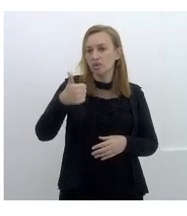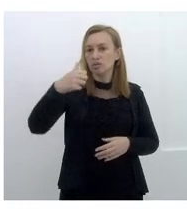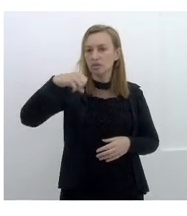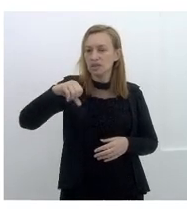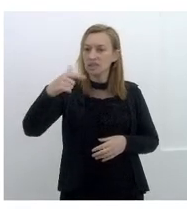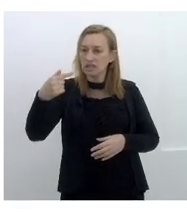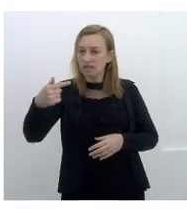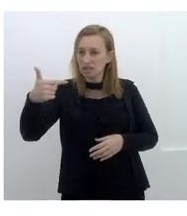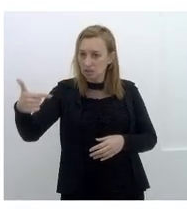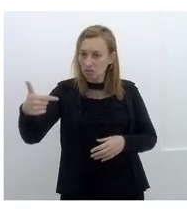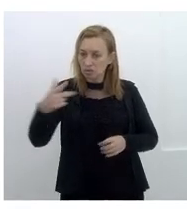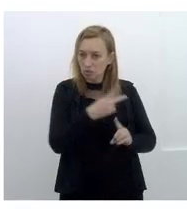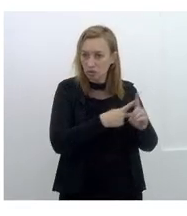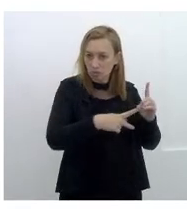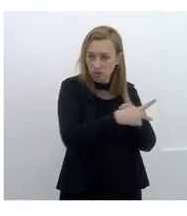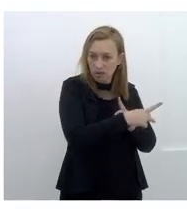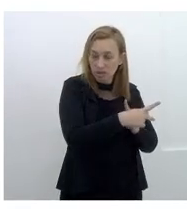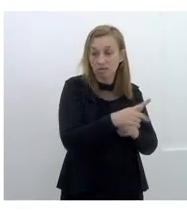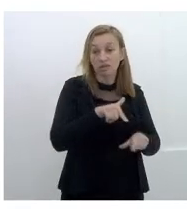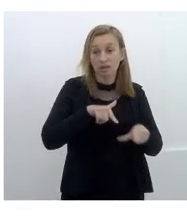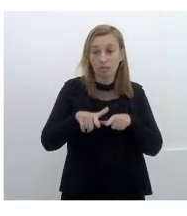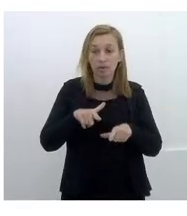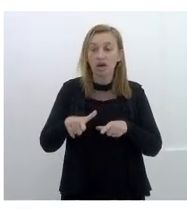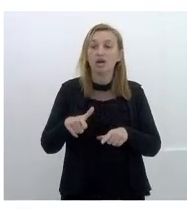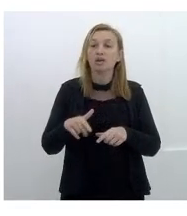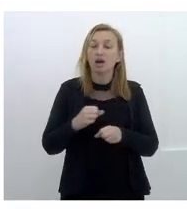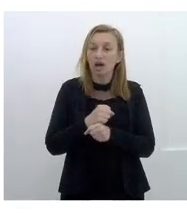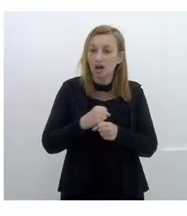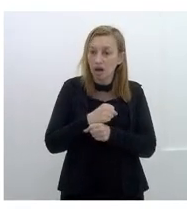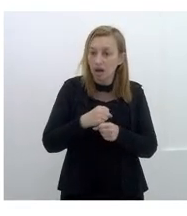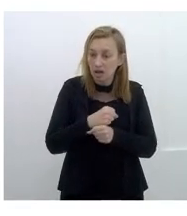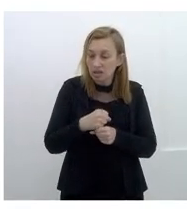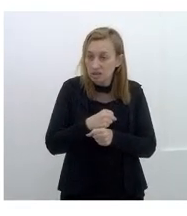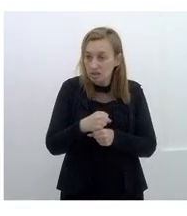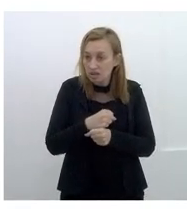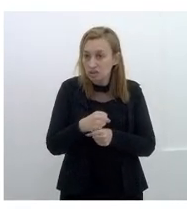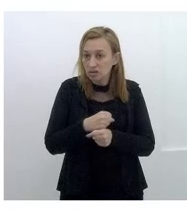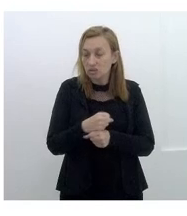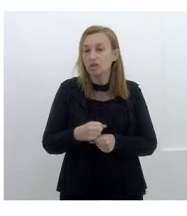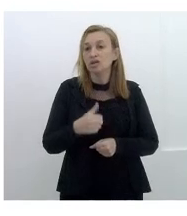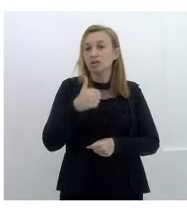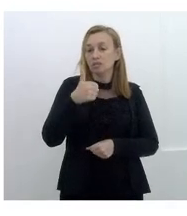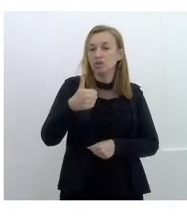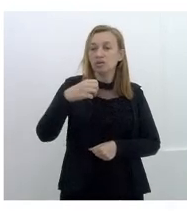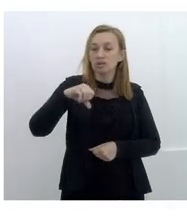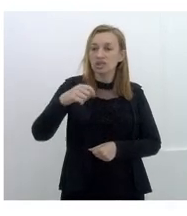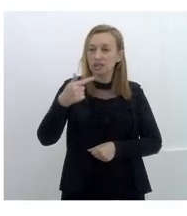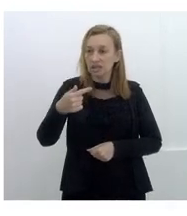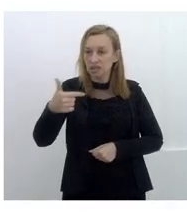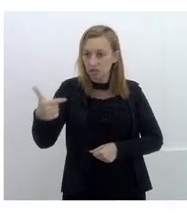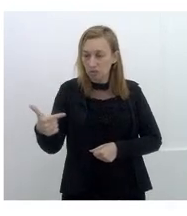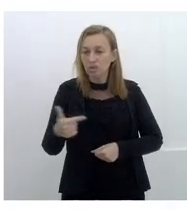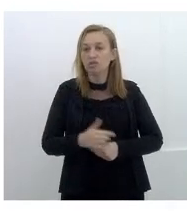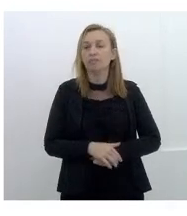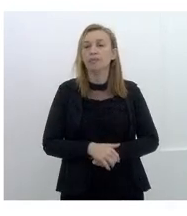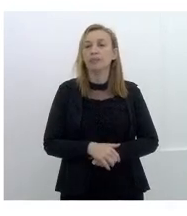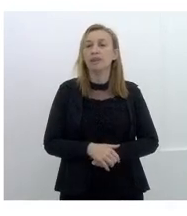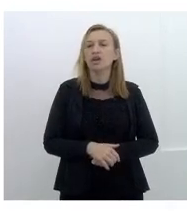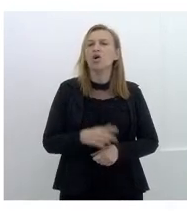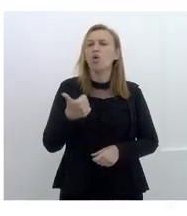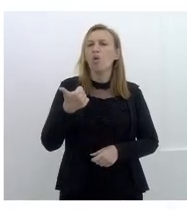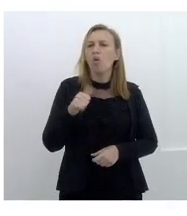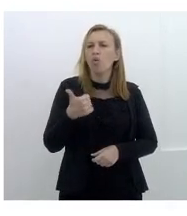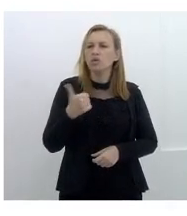1972 imprevidência lindo com previdência só aquário lido com previdência desde 1972 foi